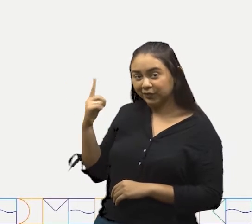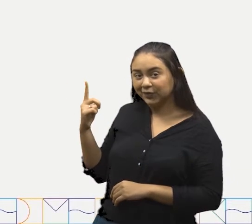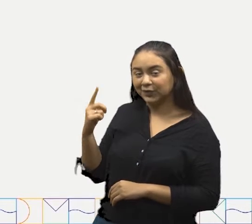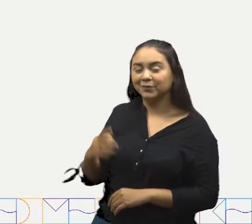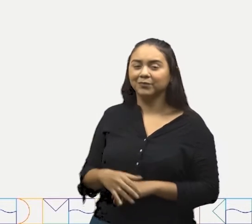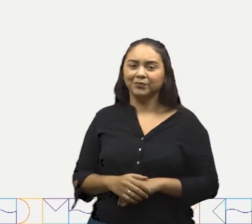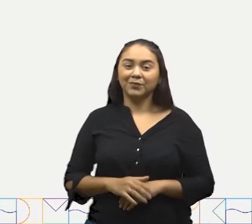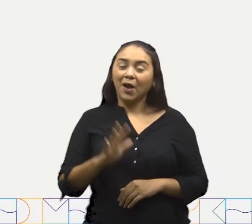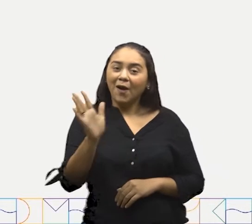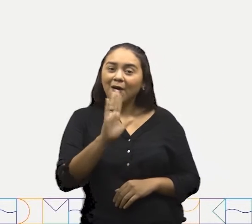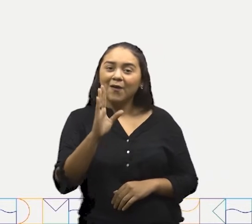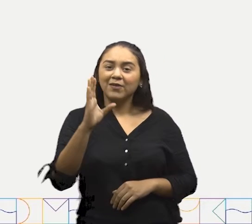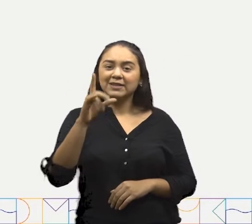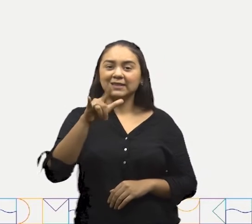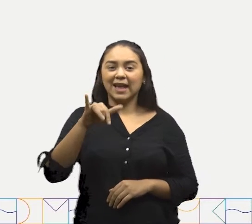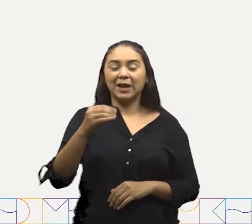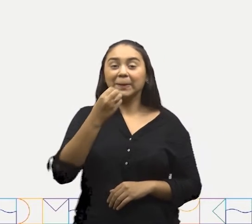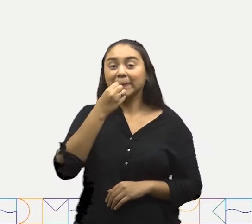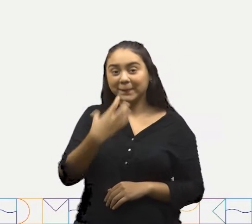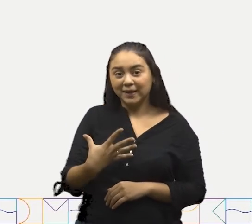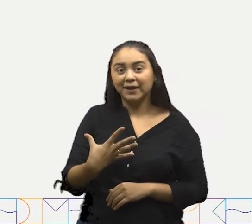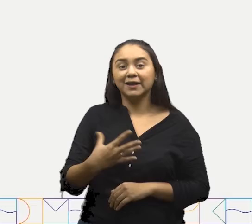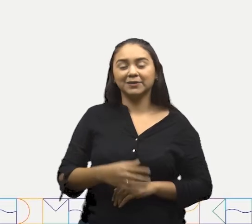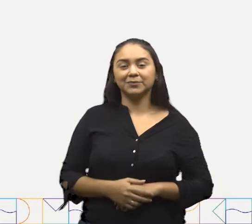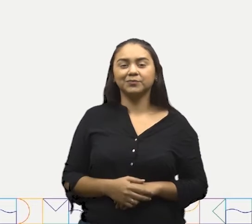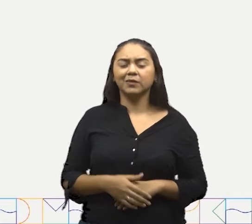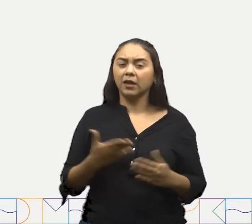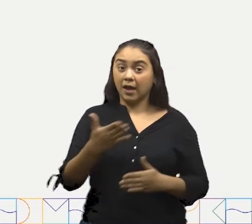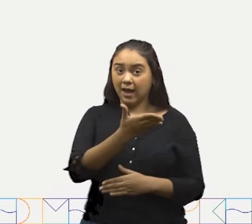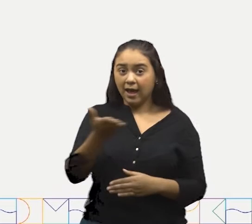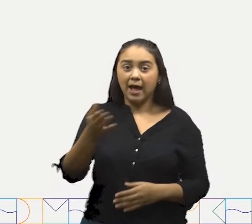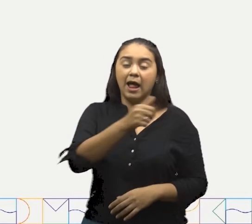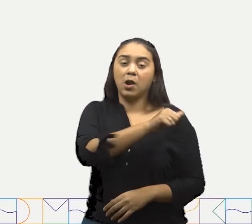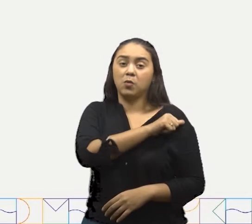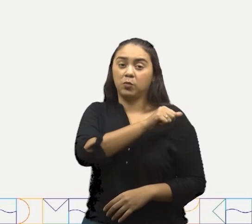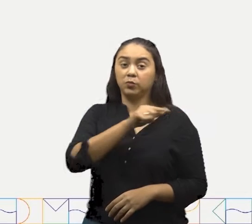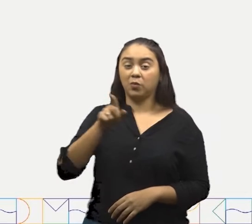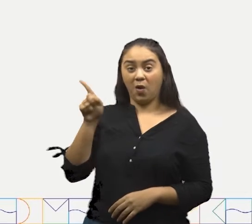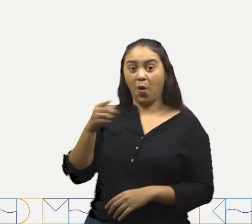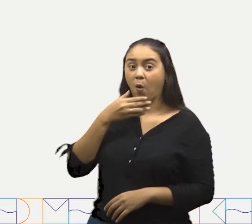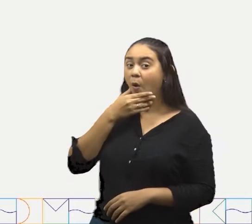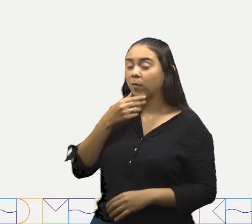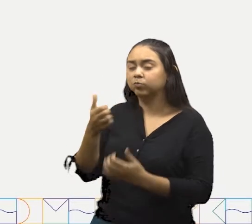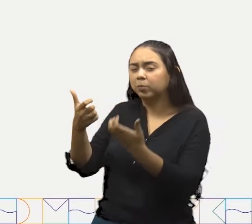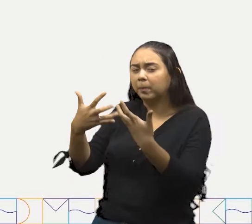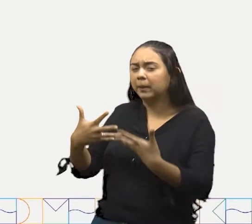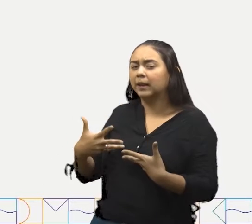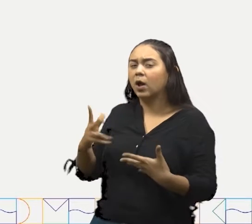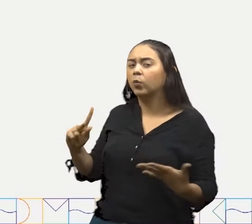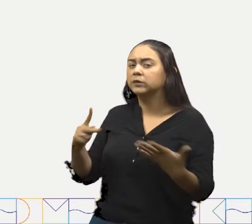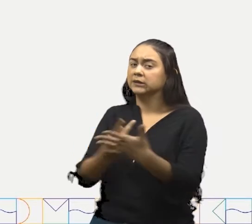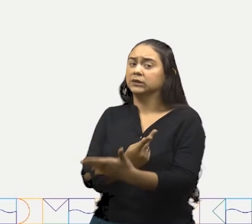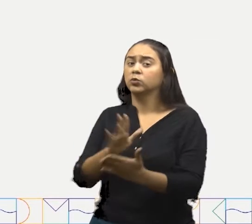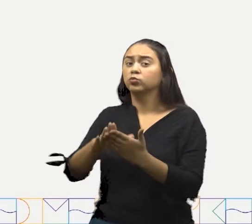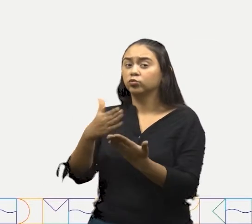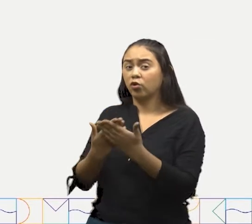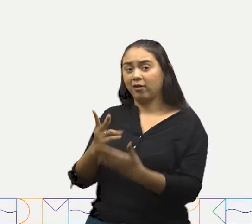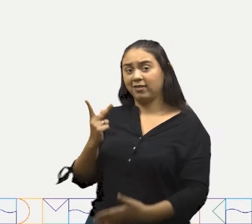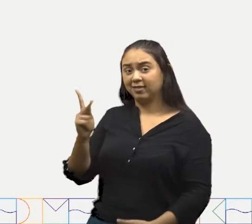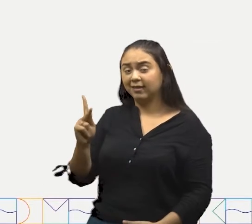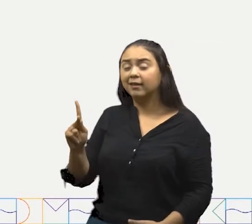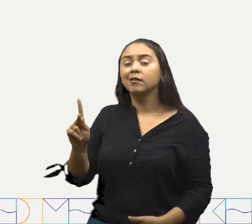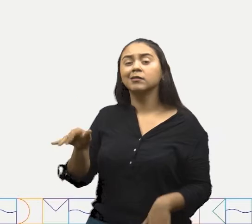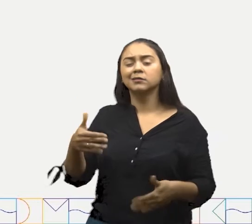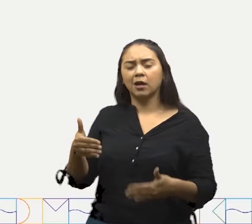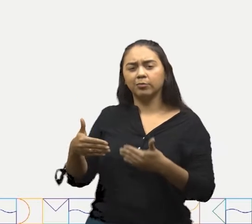Célio. Como vai? Querido aluno, o Célio me deu uma informação de algo que aconteceu na escola em que ele trabalha. E